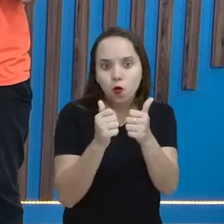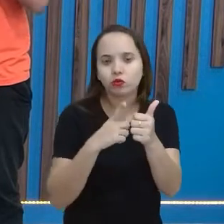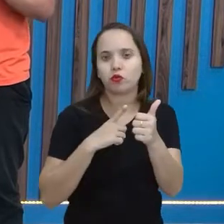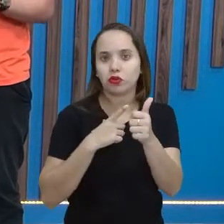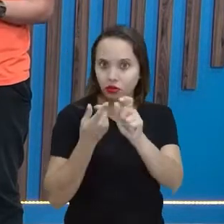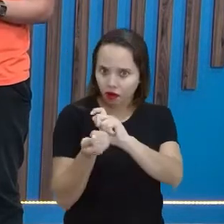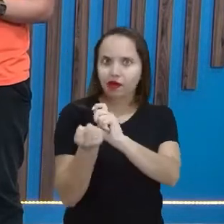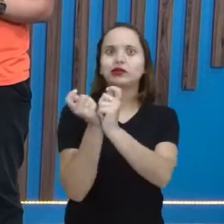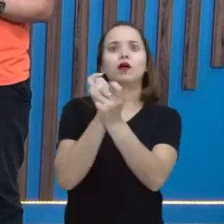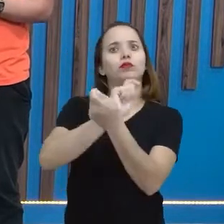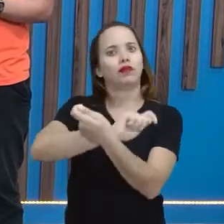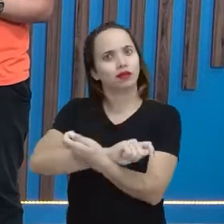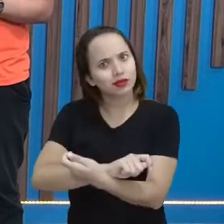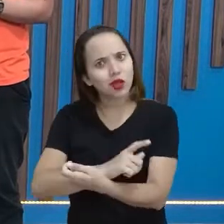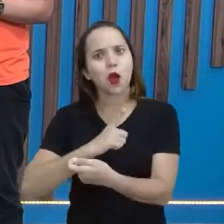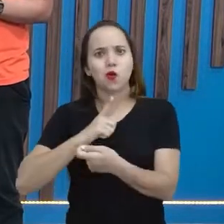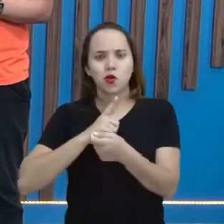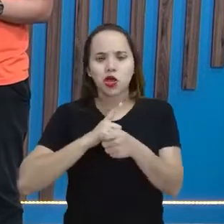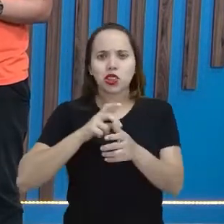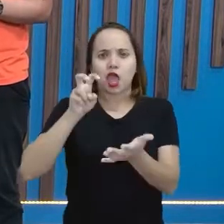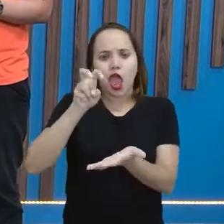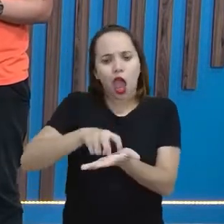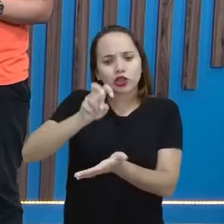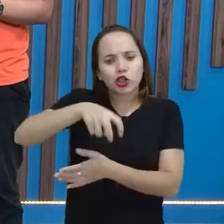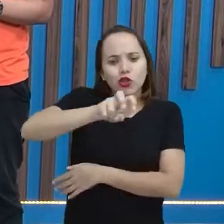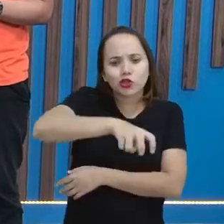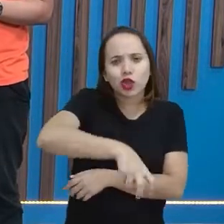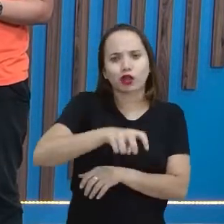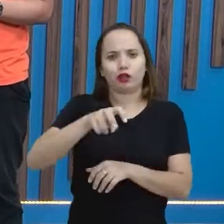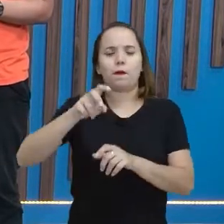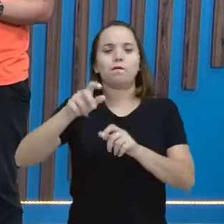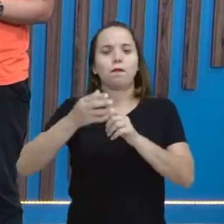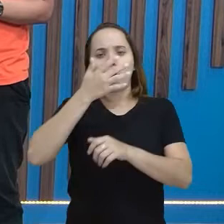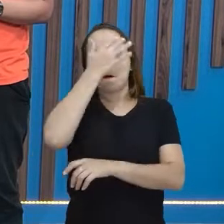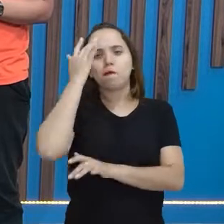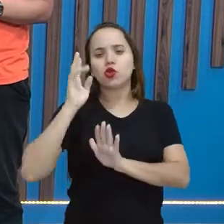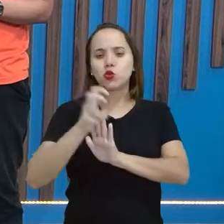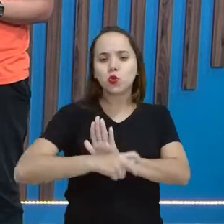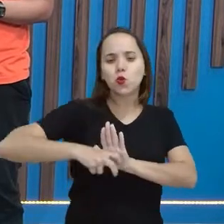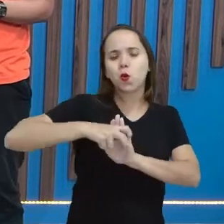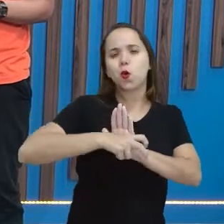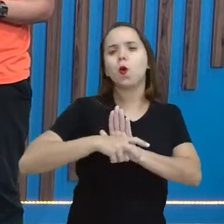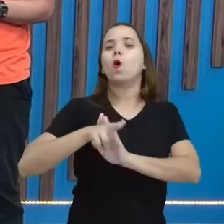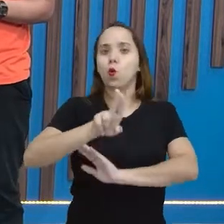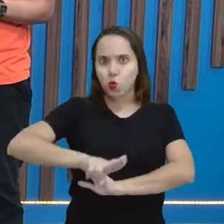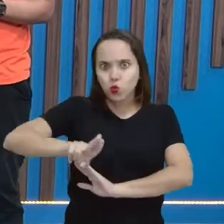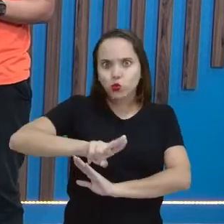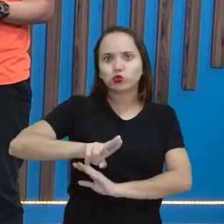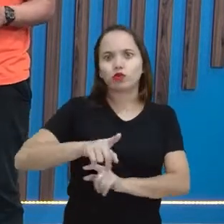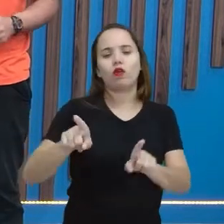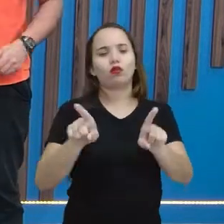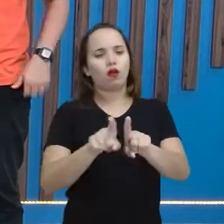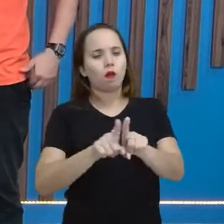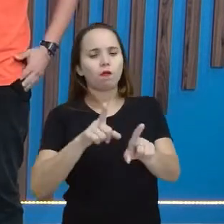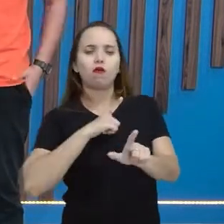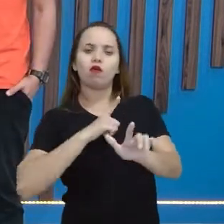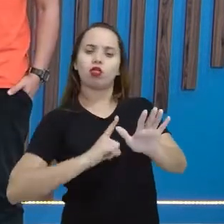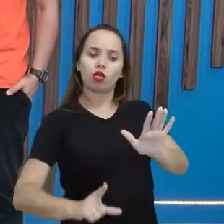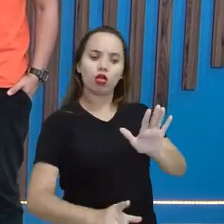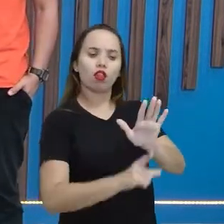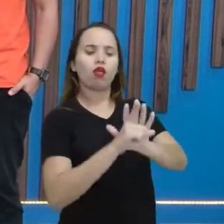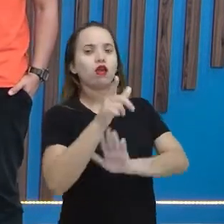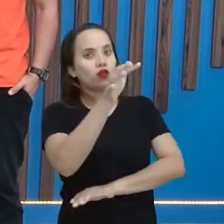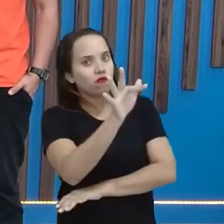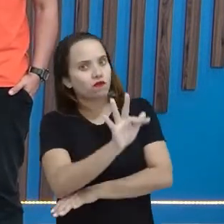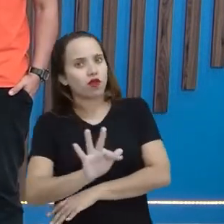adapta baixo degrau para as pessoas com cadeira de rodas poder usar. A gente tem várias leis federais. Quando a gente fala em